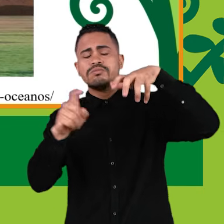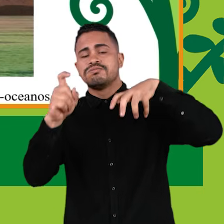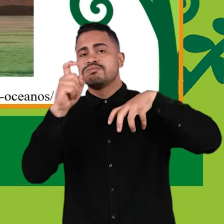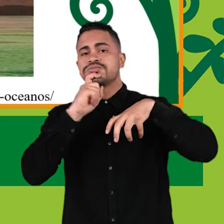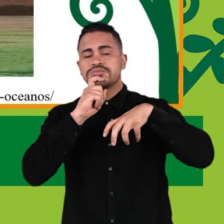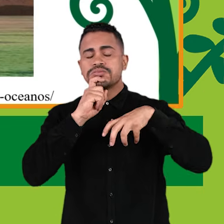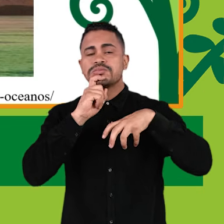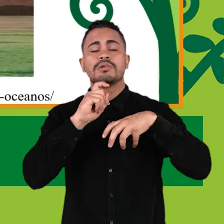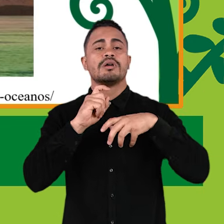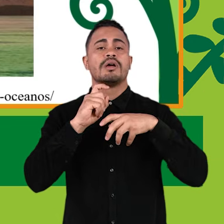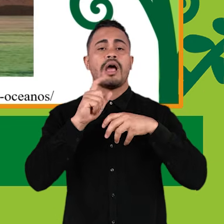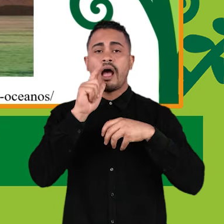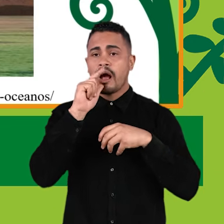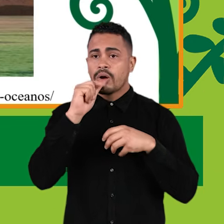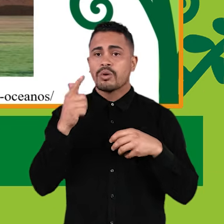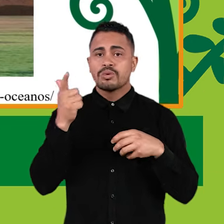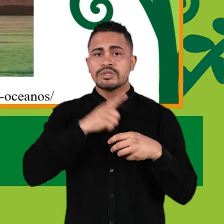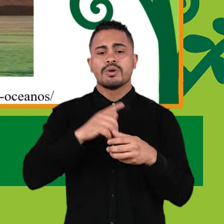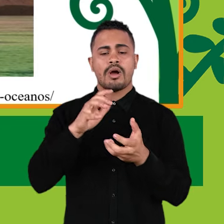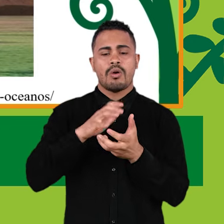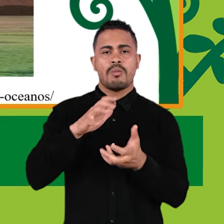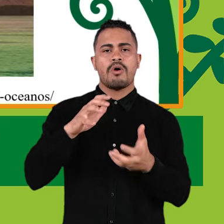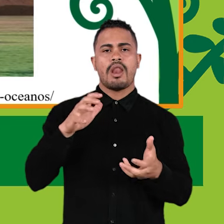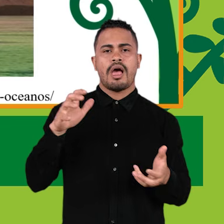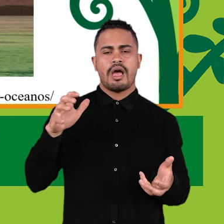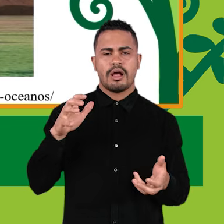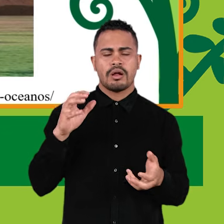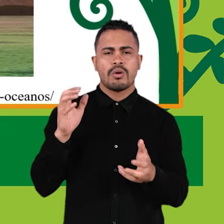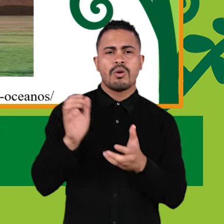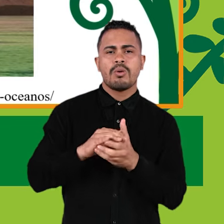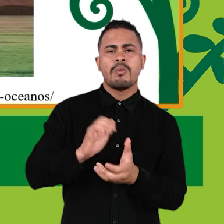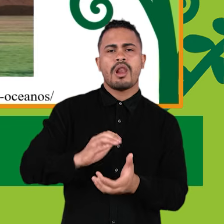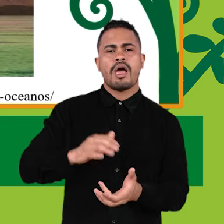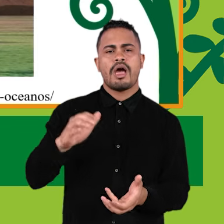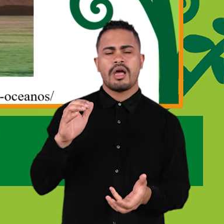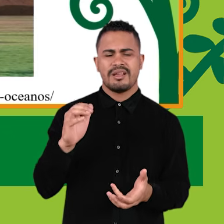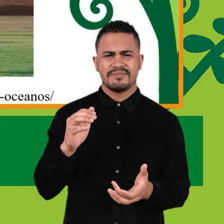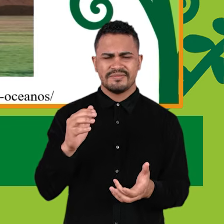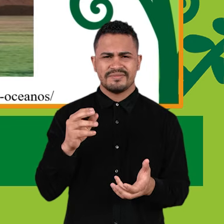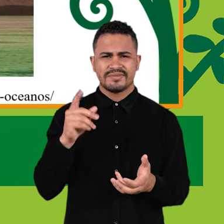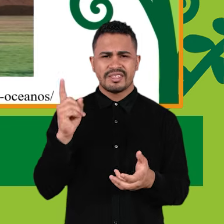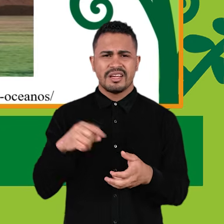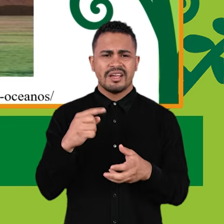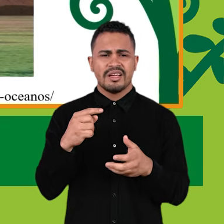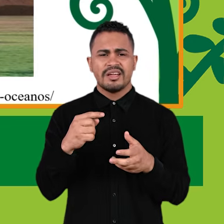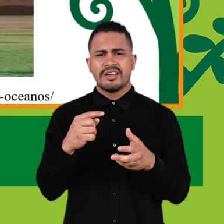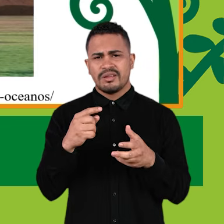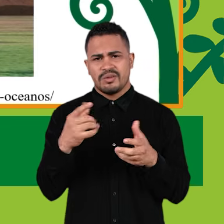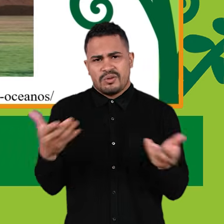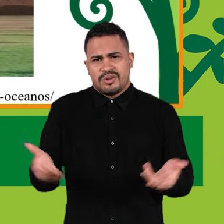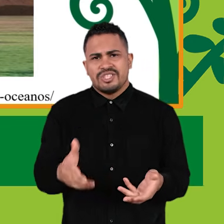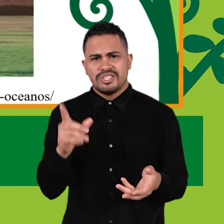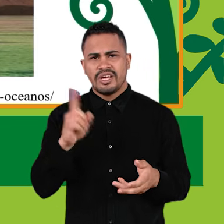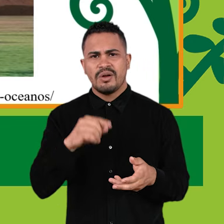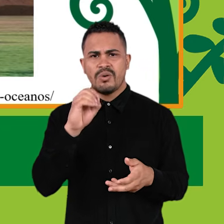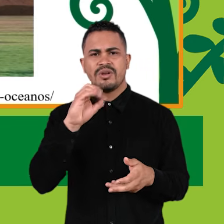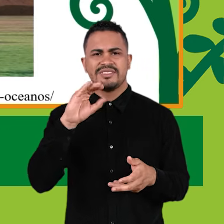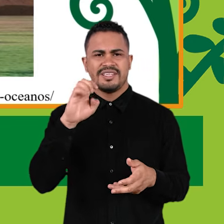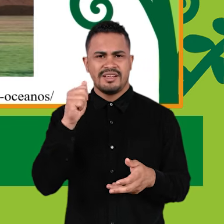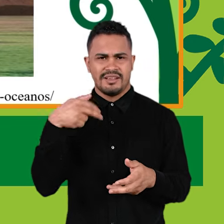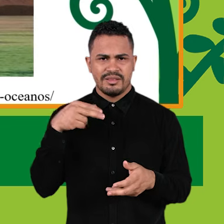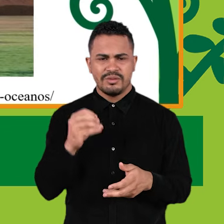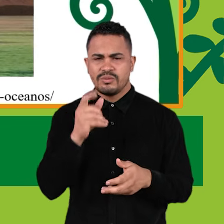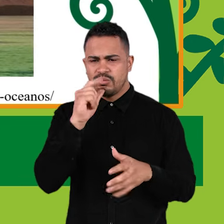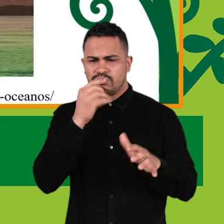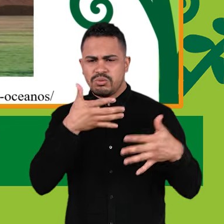conseguiu esfriar e a água conseguiu ficar acumulada, né, boa parte dela no que hoje é o nosso oceano, você tem ali